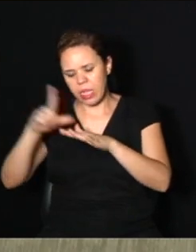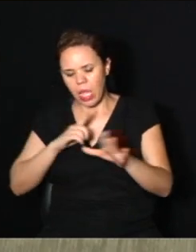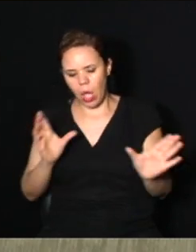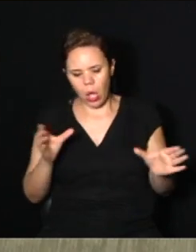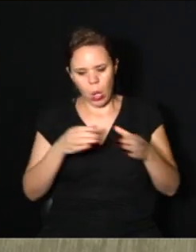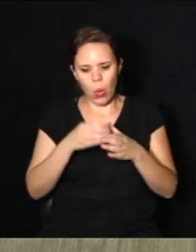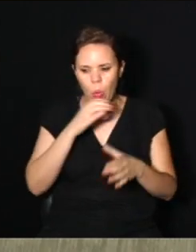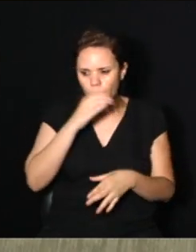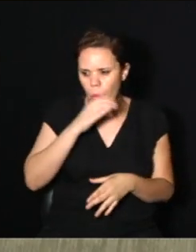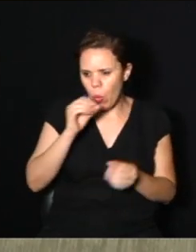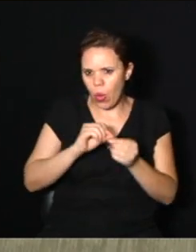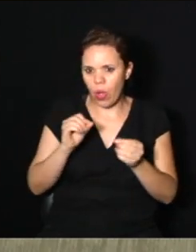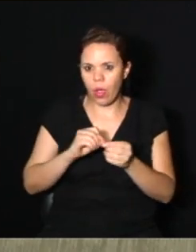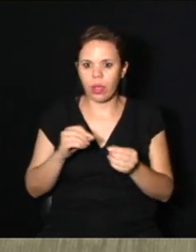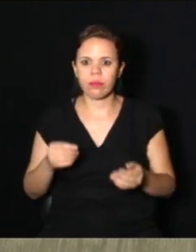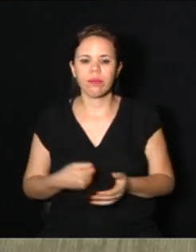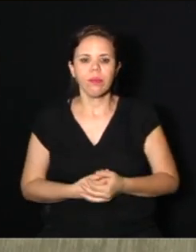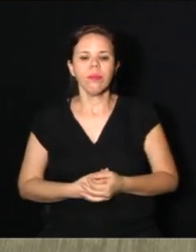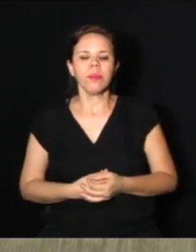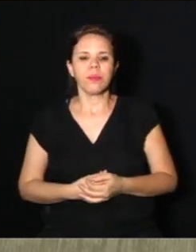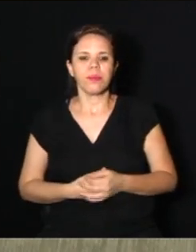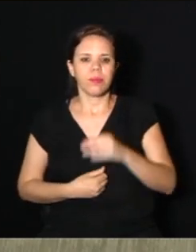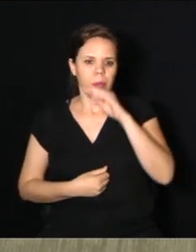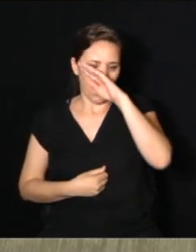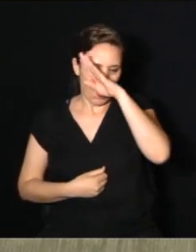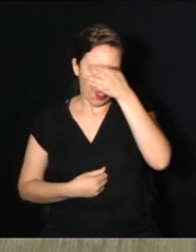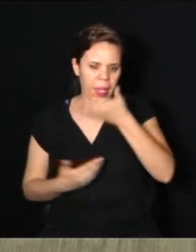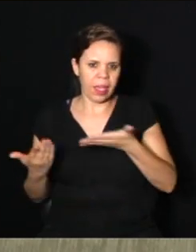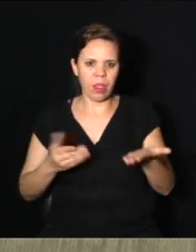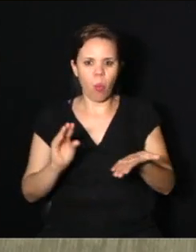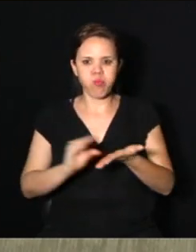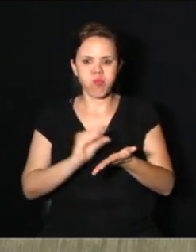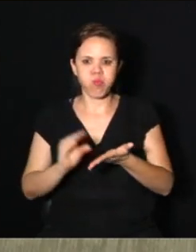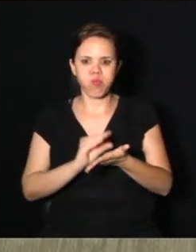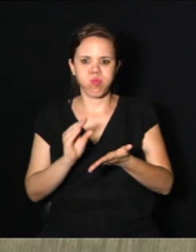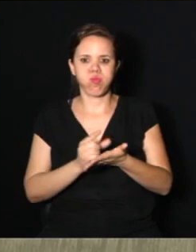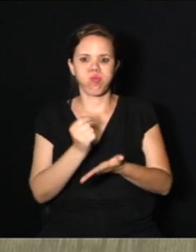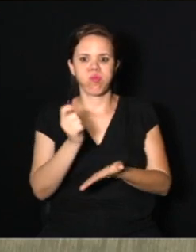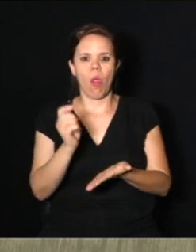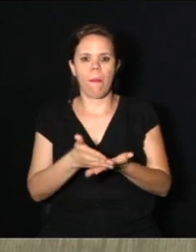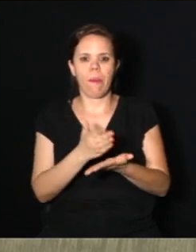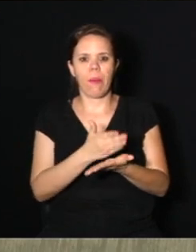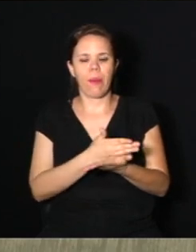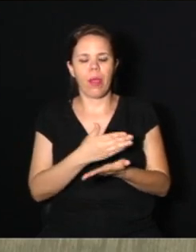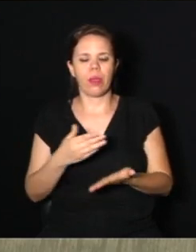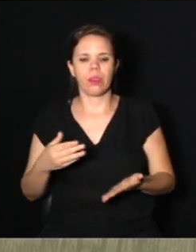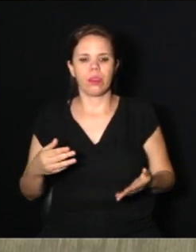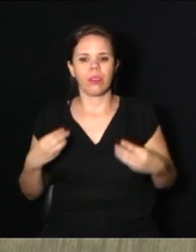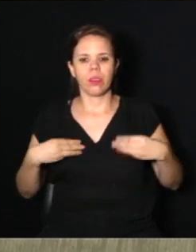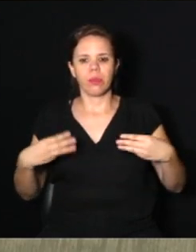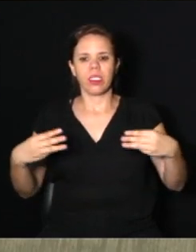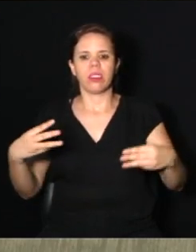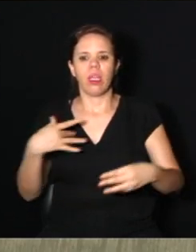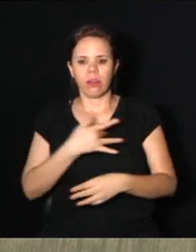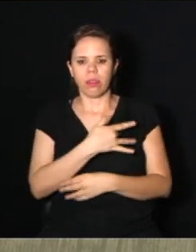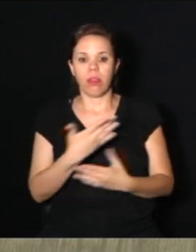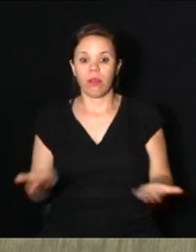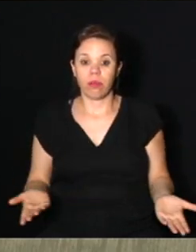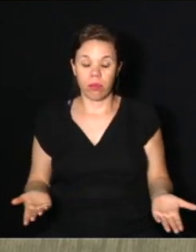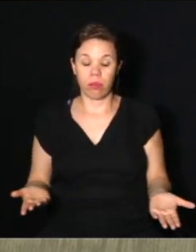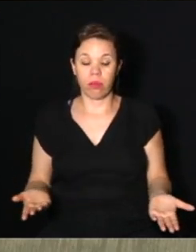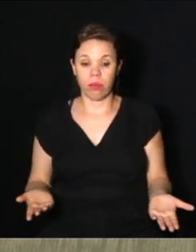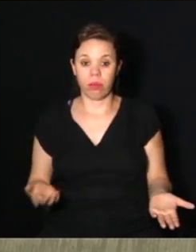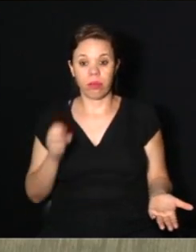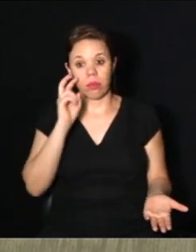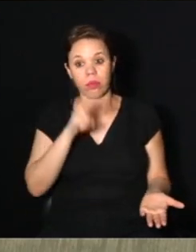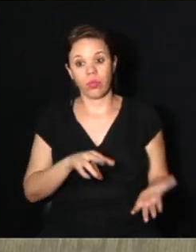equívoco, que implica, inclusive, no processo de recebimento de dinheiro, né, de financiamento do Ministério da Saúde. Ou seja, a gente viu